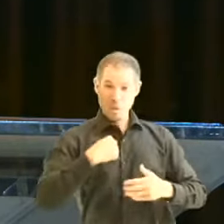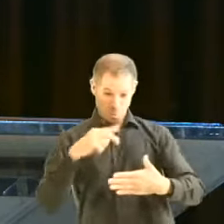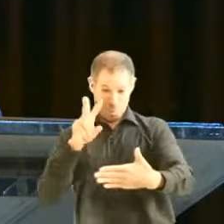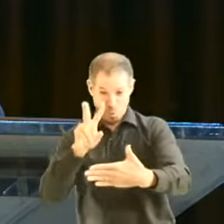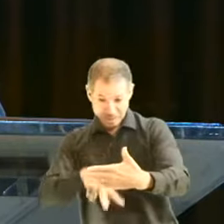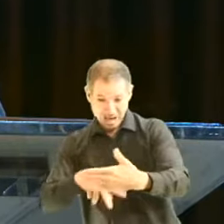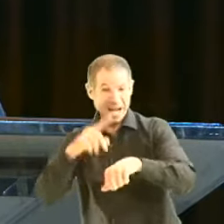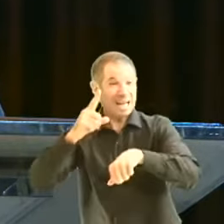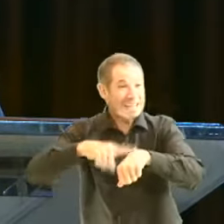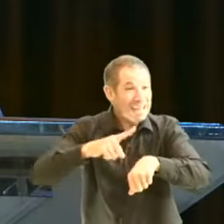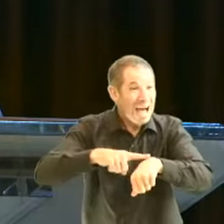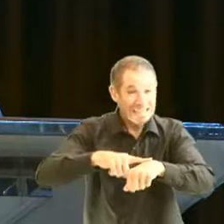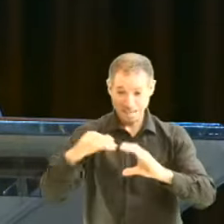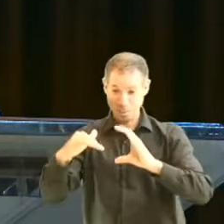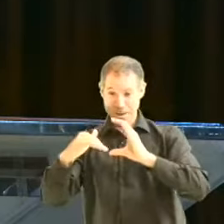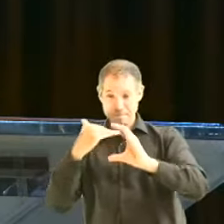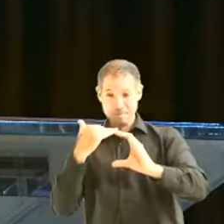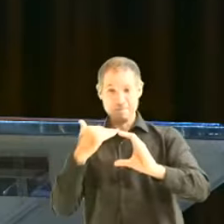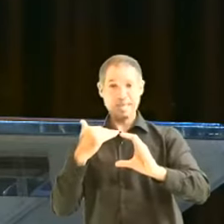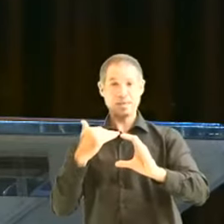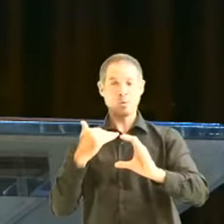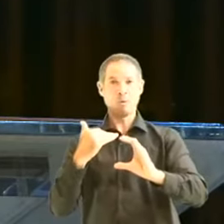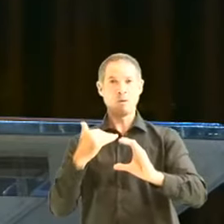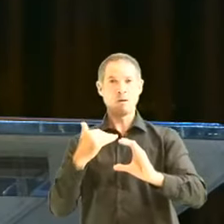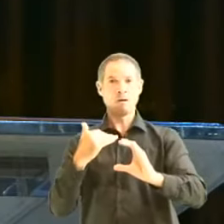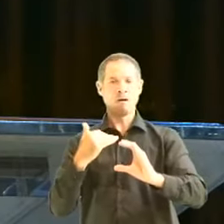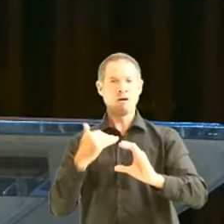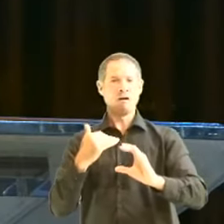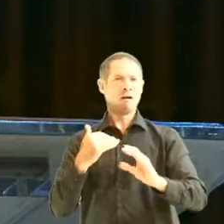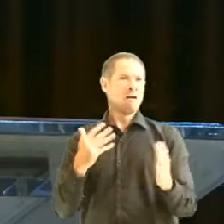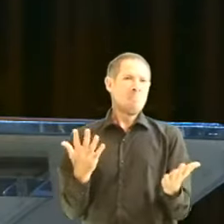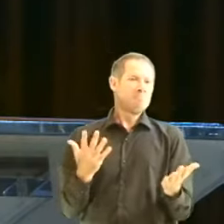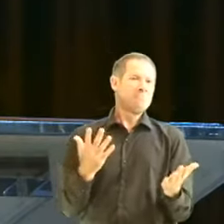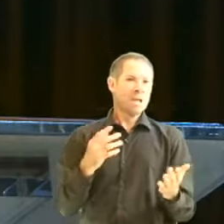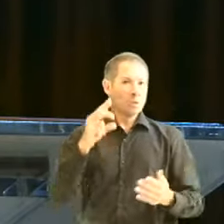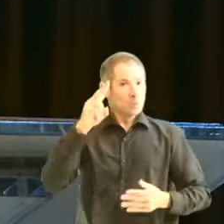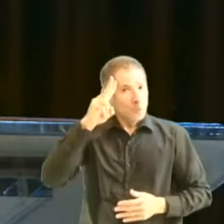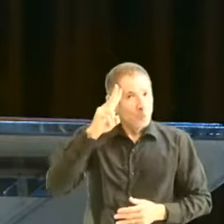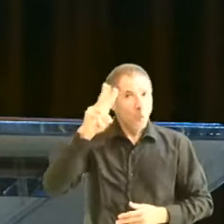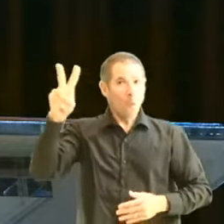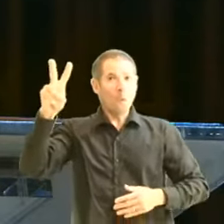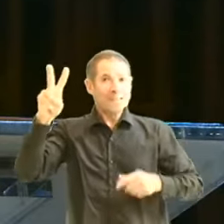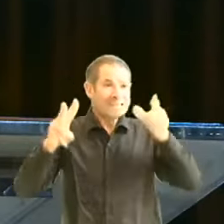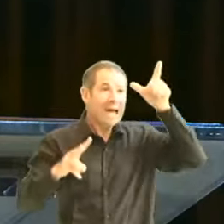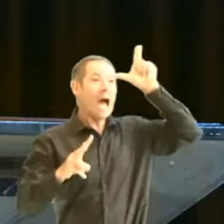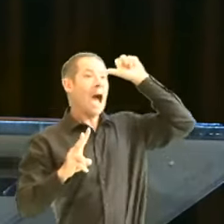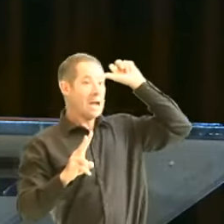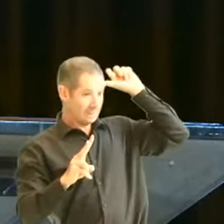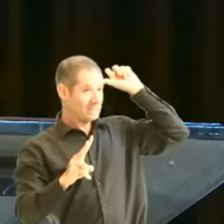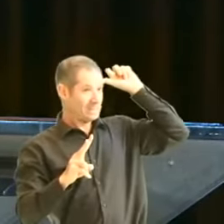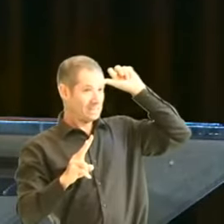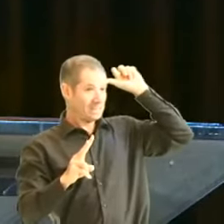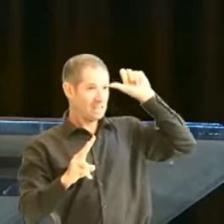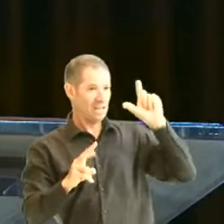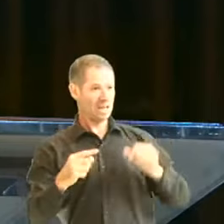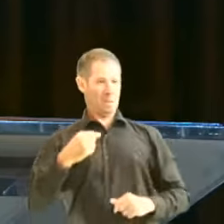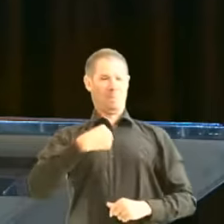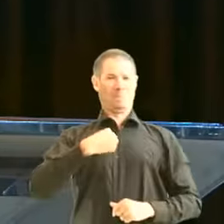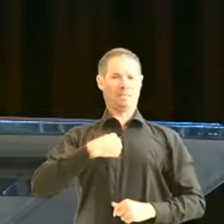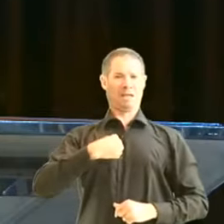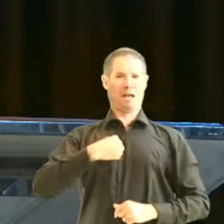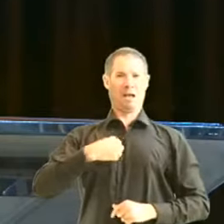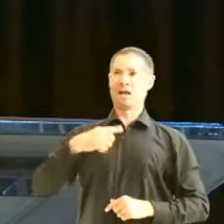a data do e-mail. O e-mail tinha sido mandado 2 dias antes. E eu fiquei pensando,